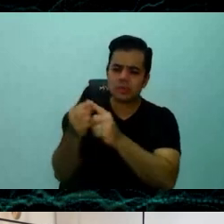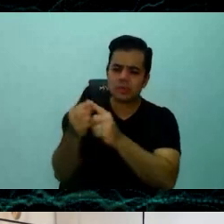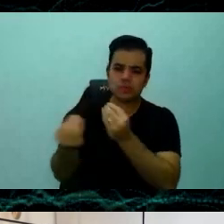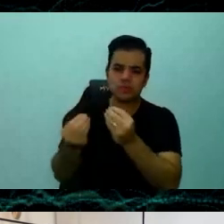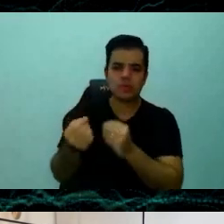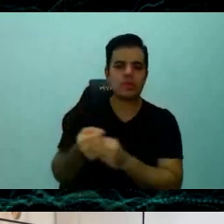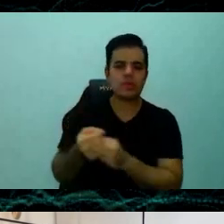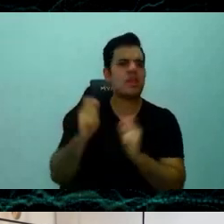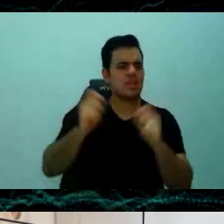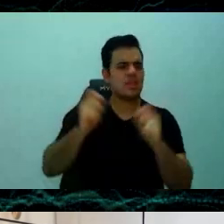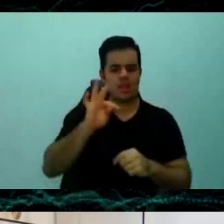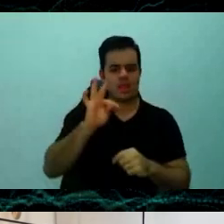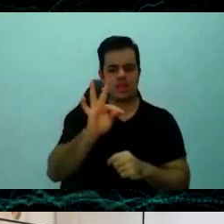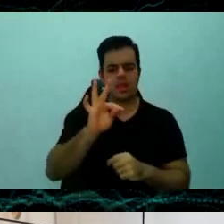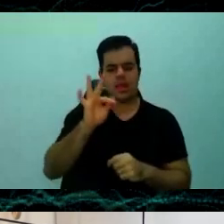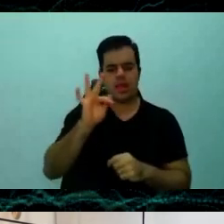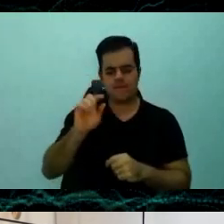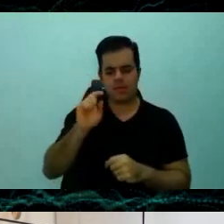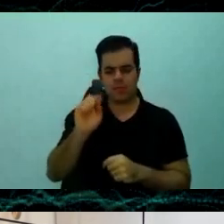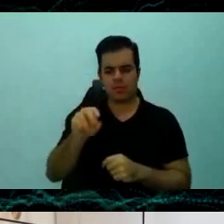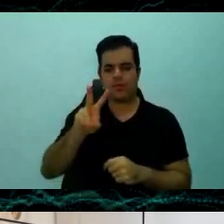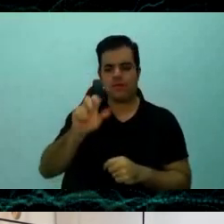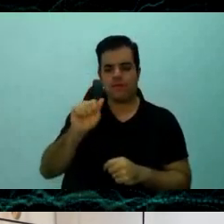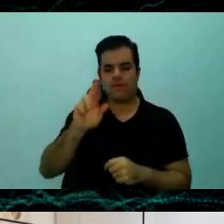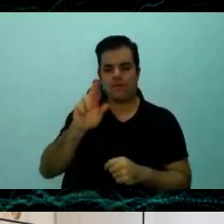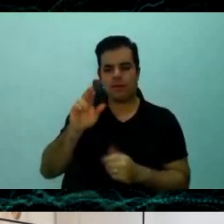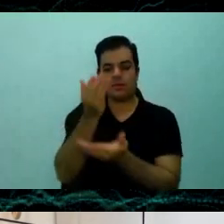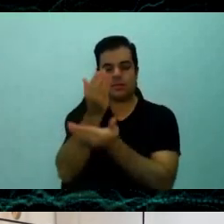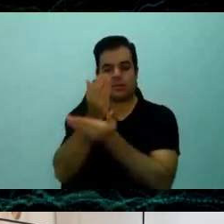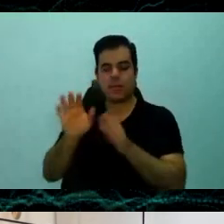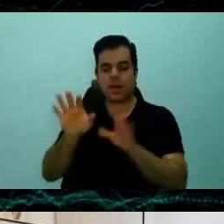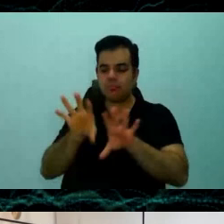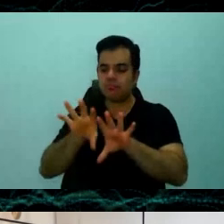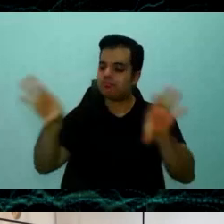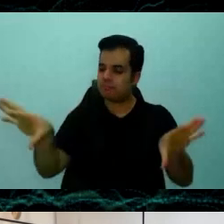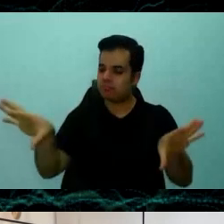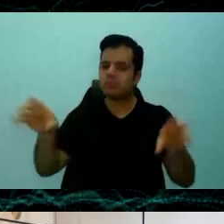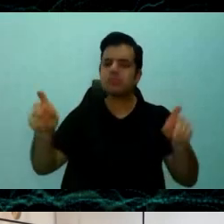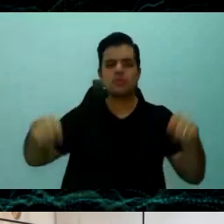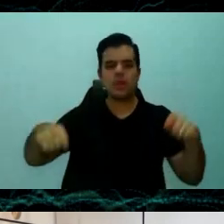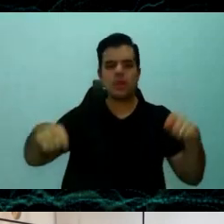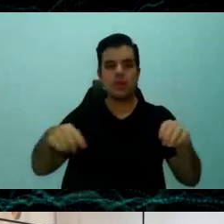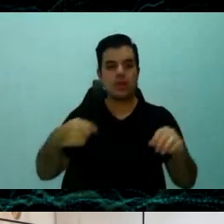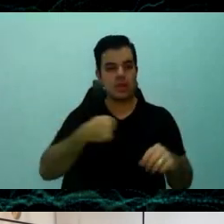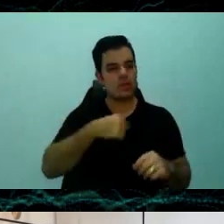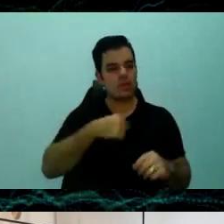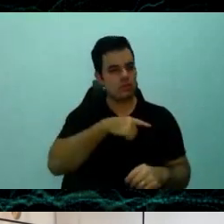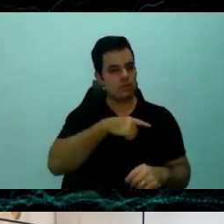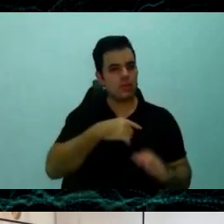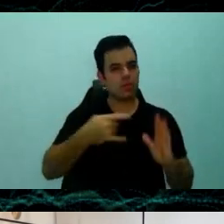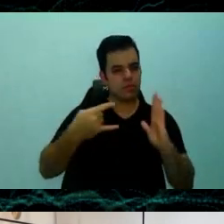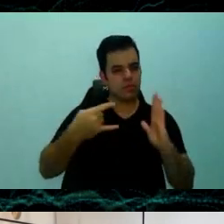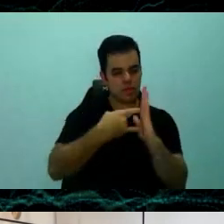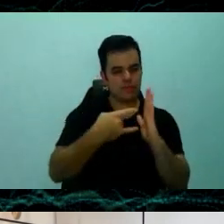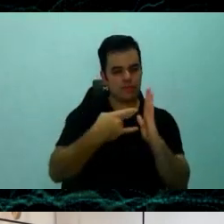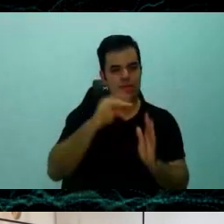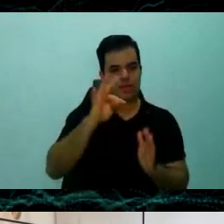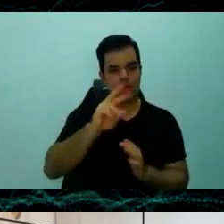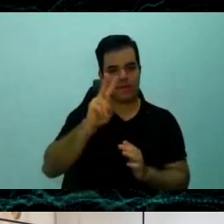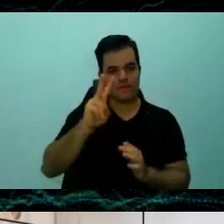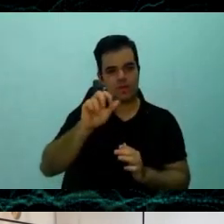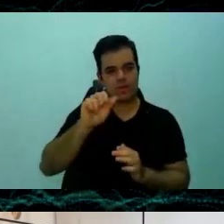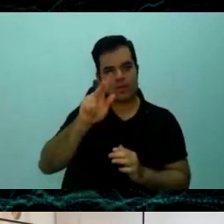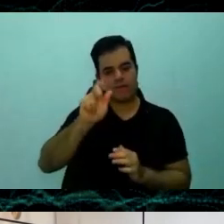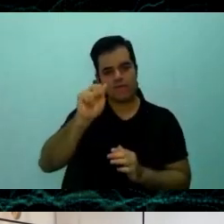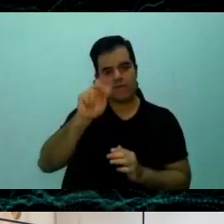TFVARS que seja separado por ambiente. Então, vamos lá. Eu tenho o meu TFVARS de dev, eu tenho o meu TFVARS